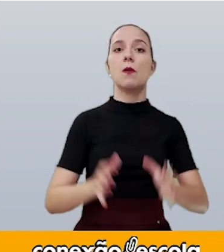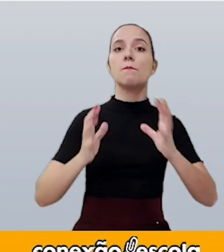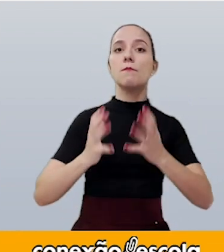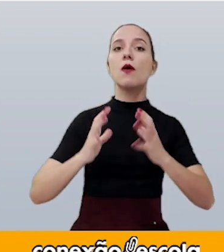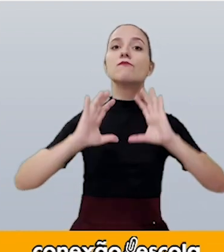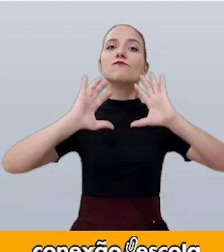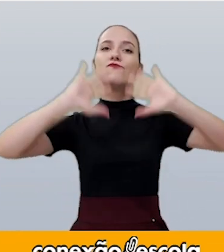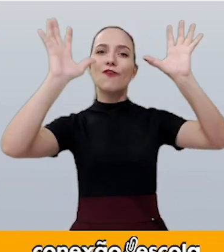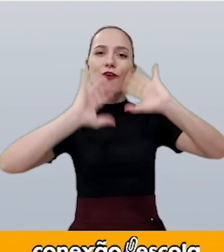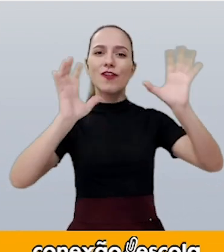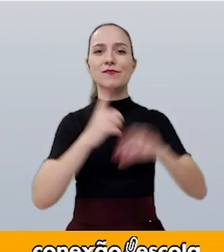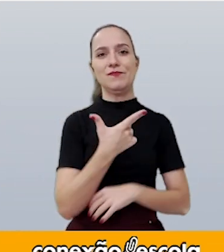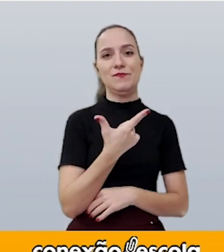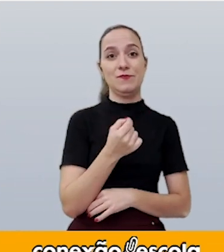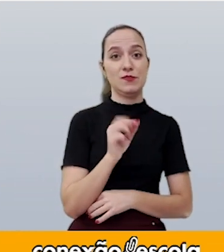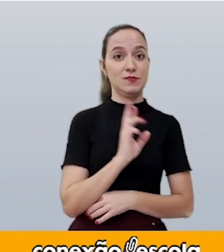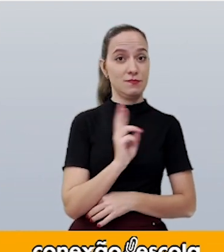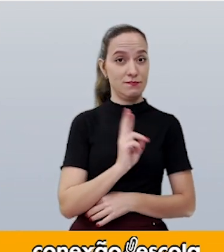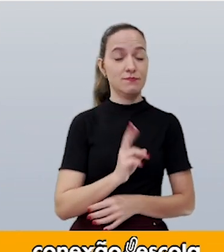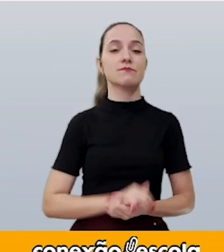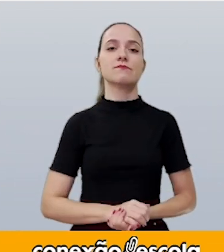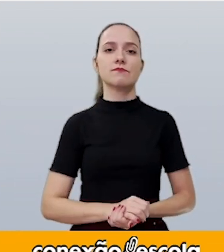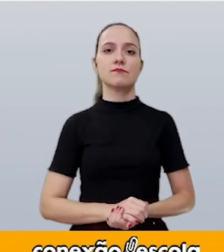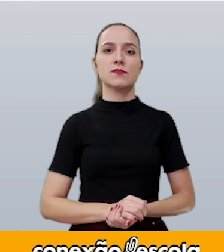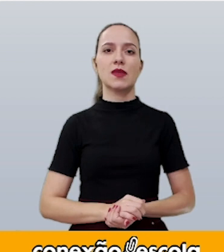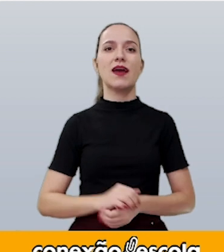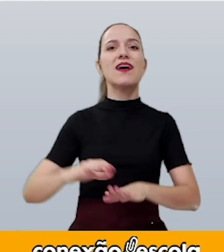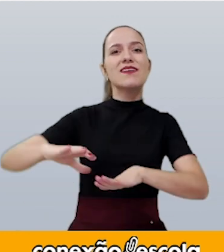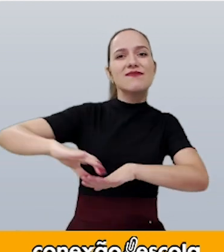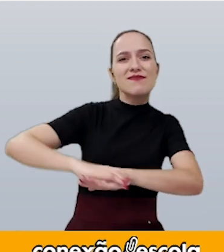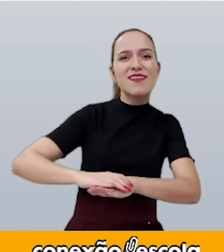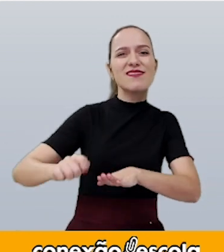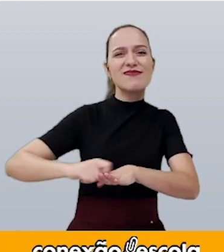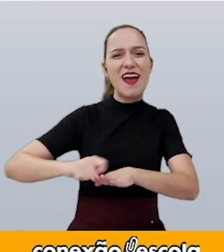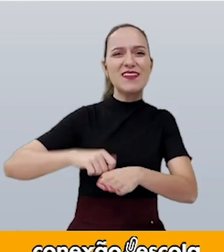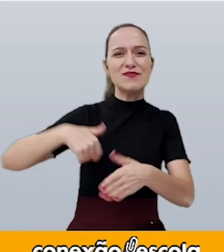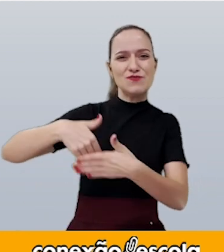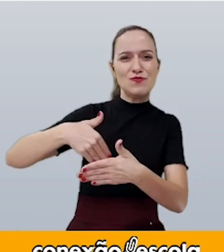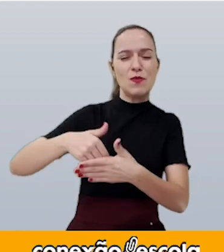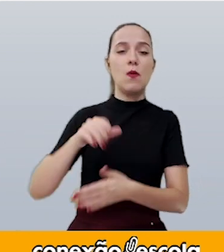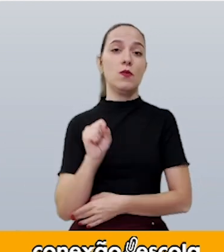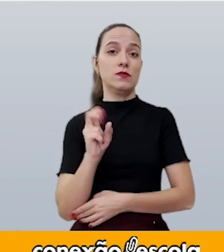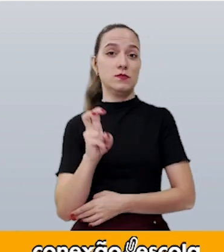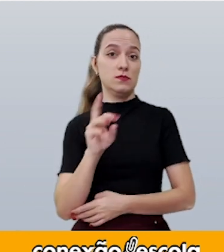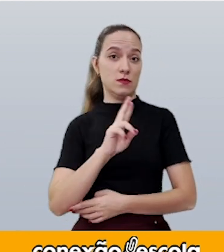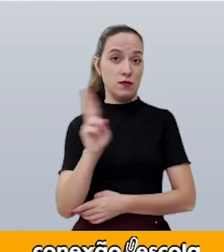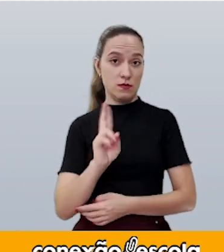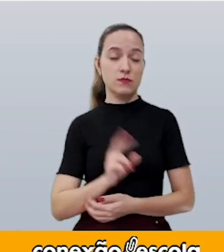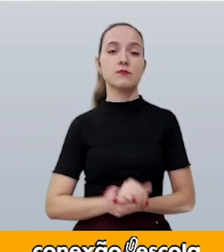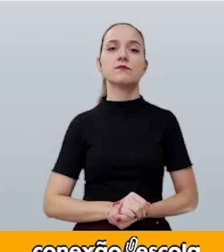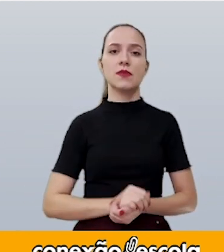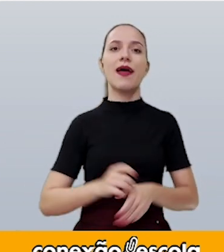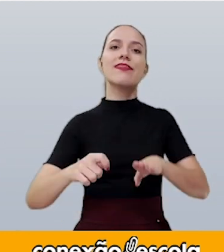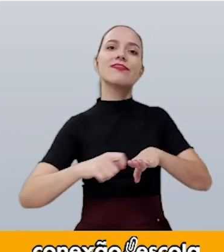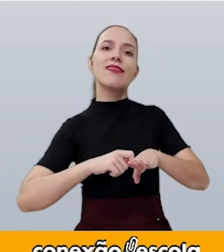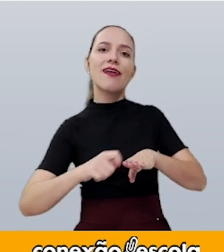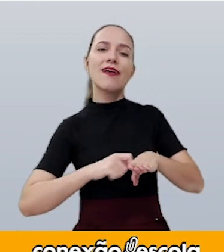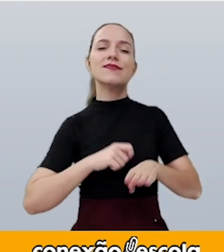de vôlei R$ 20,00, chuteira R$ 85,00 e tênis